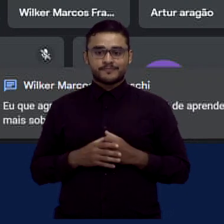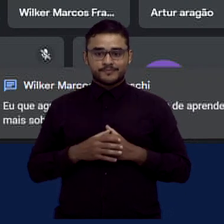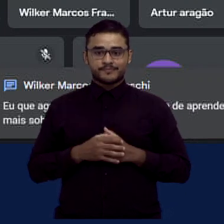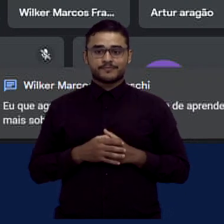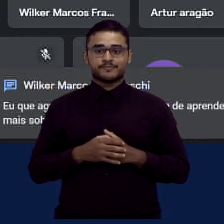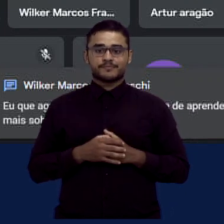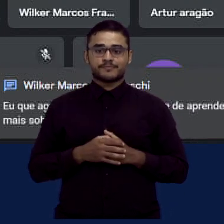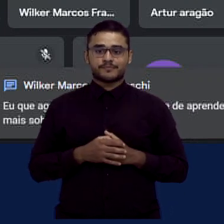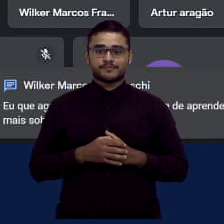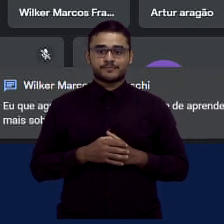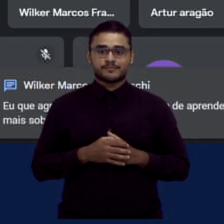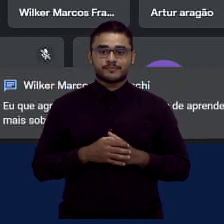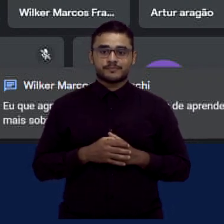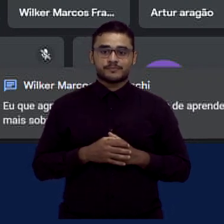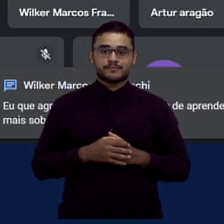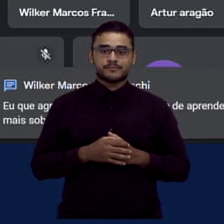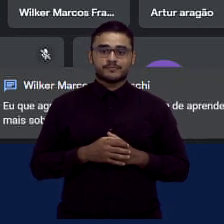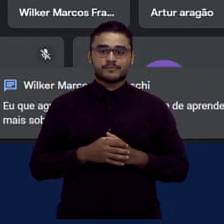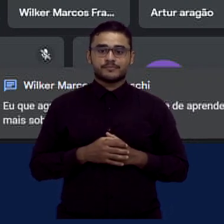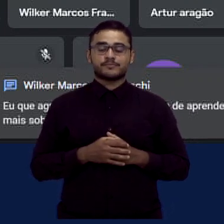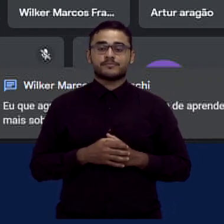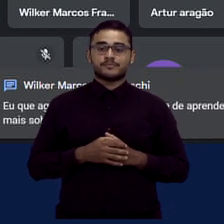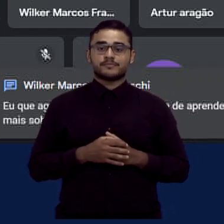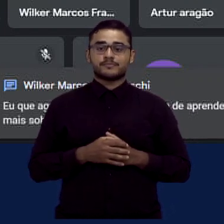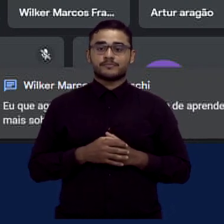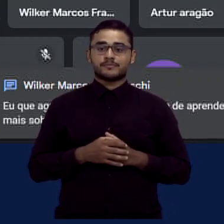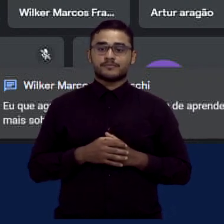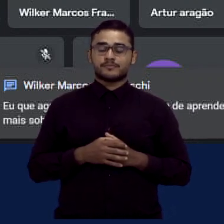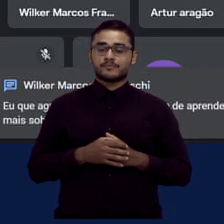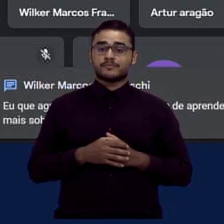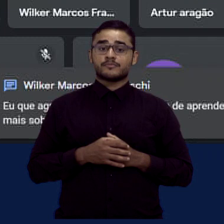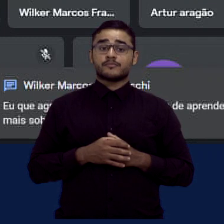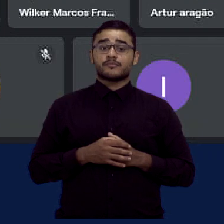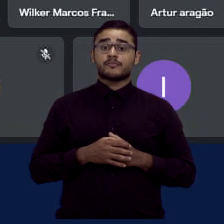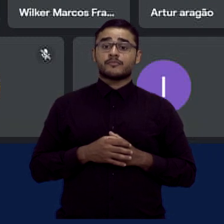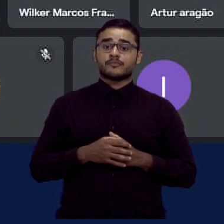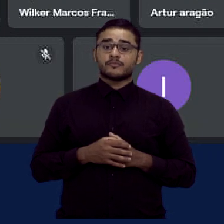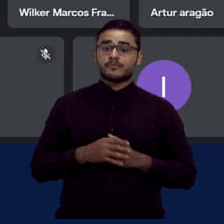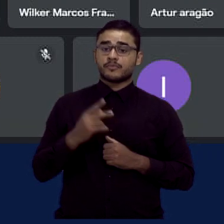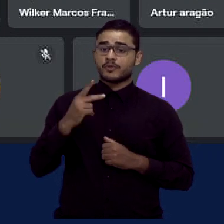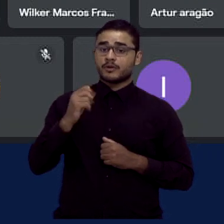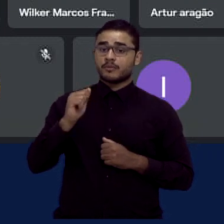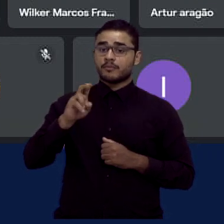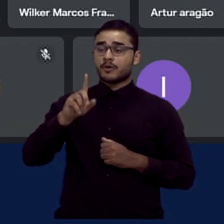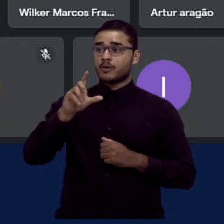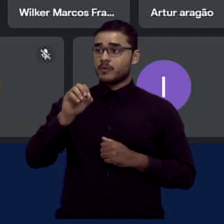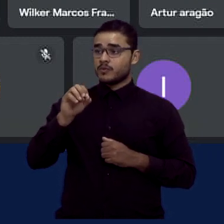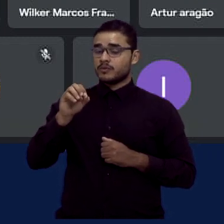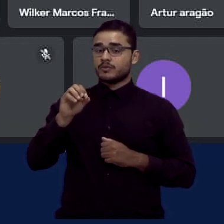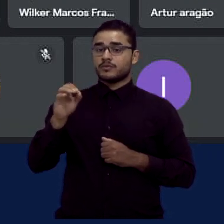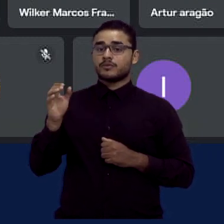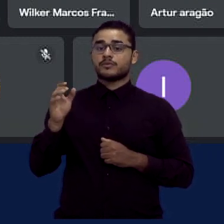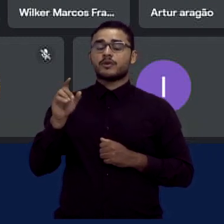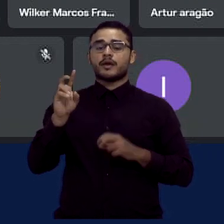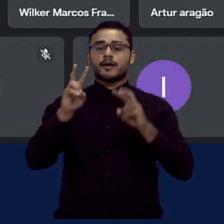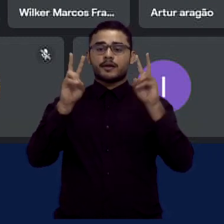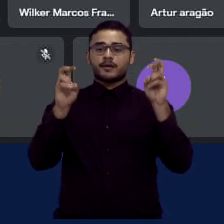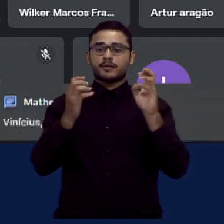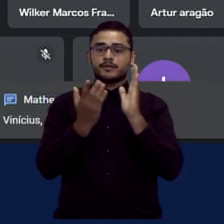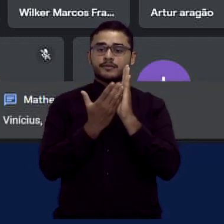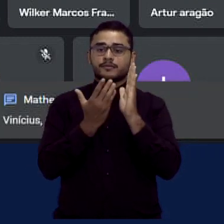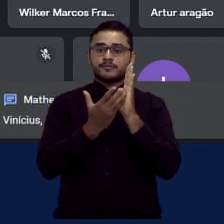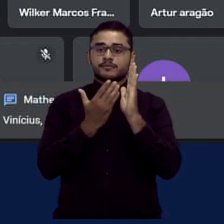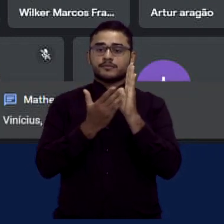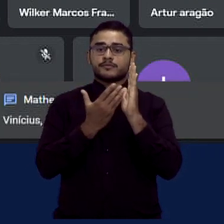conosco. O professor Matheus Monteiro fala o seguinte, falando em Eisner, ele tem um livro clássico sobre HQs. Eu comentei recentemente, que é o Quadrinhos de Arte Sequencial,